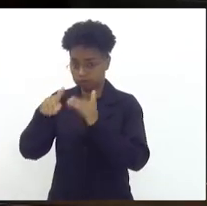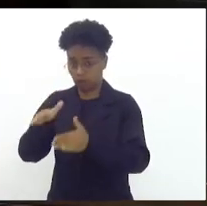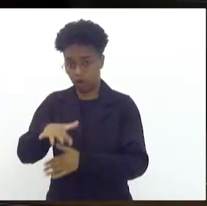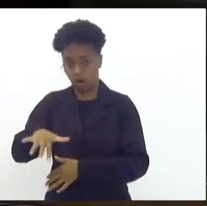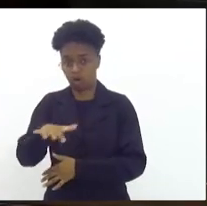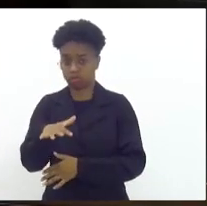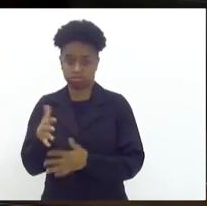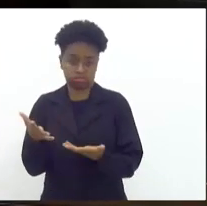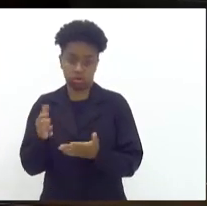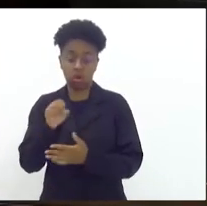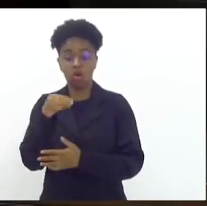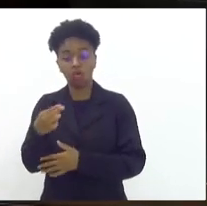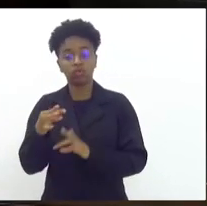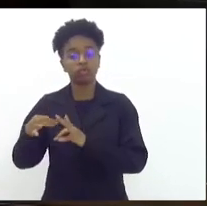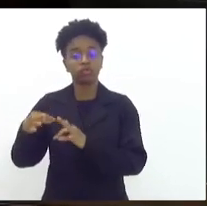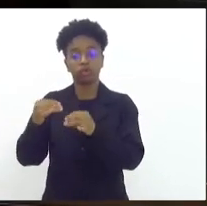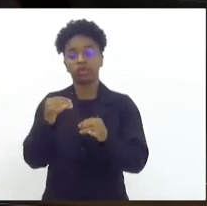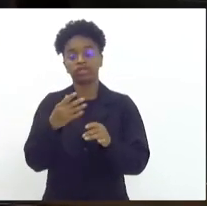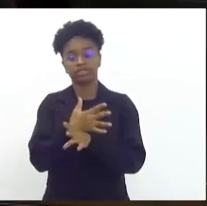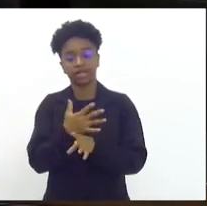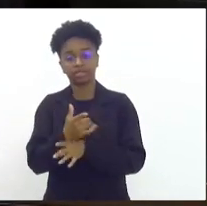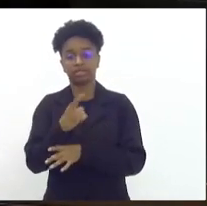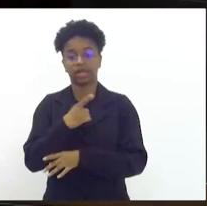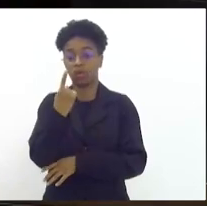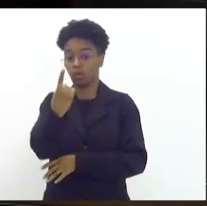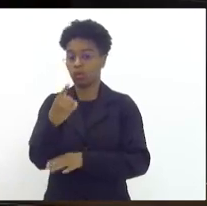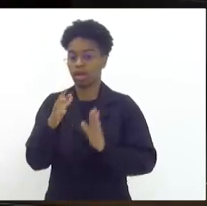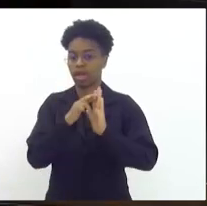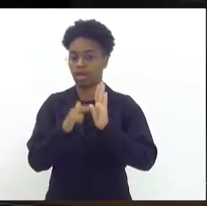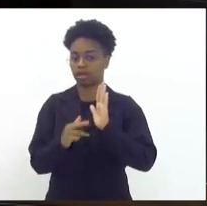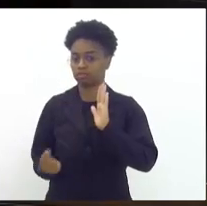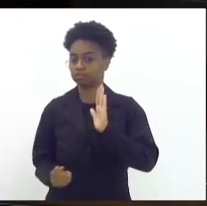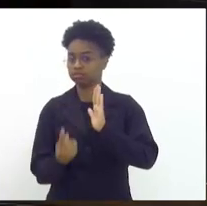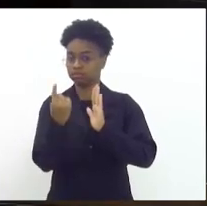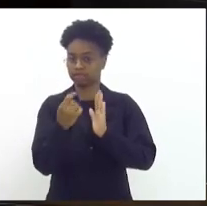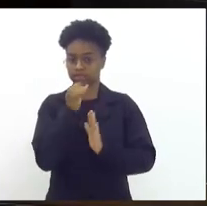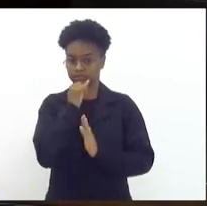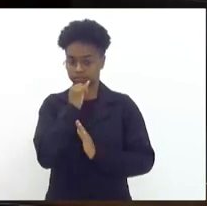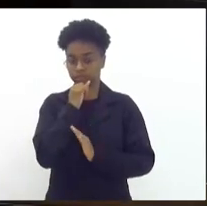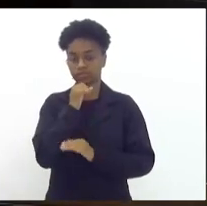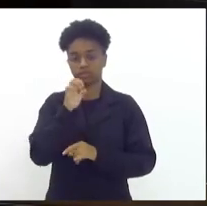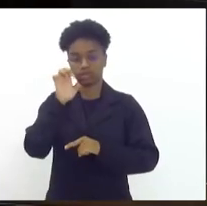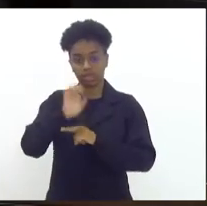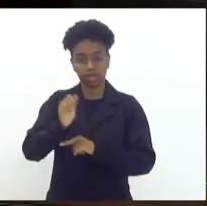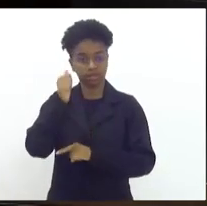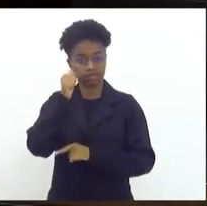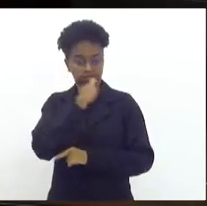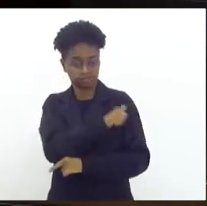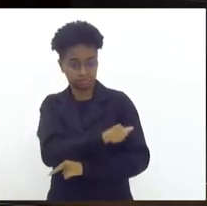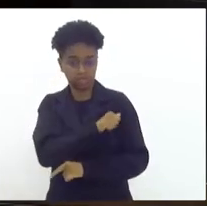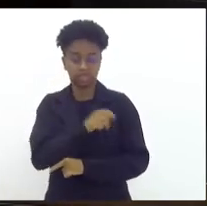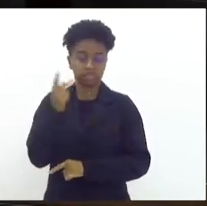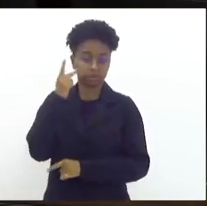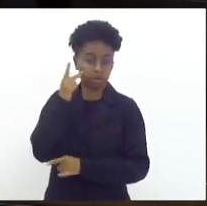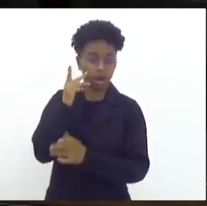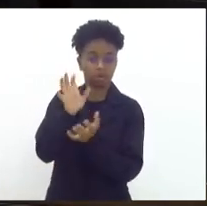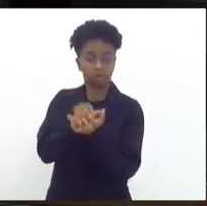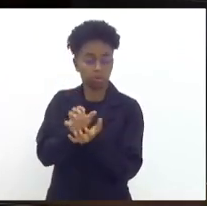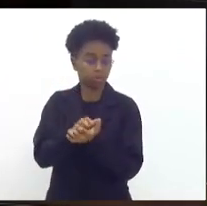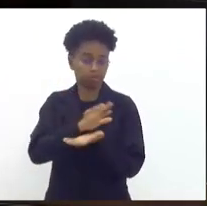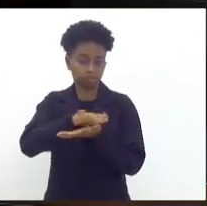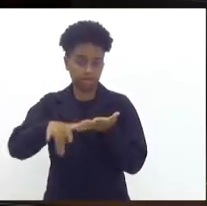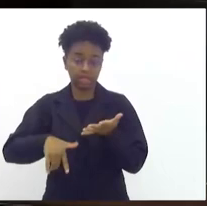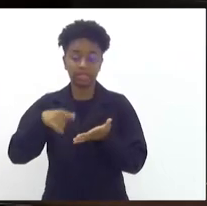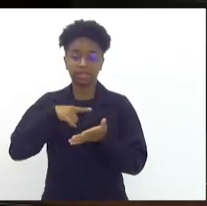todos os municípios entrariam na Regra geral em que o Estado do Rio de Janeiro o estado de São Paulo Estado do Acre estado Pernambuco Cada